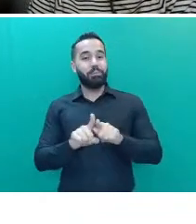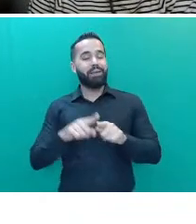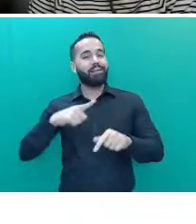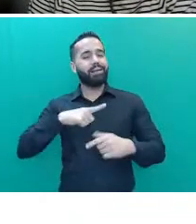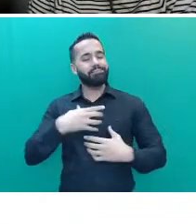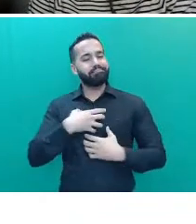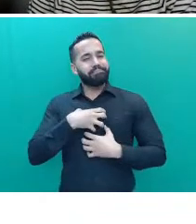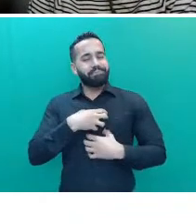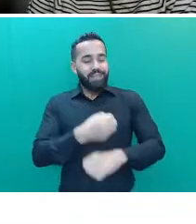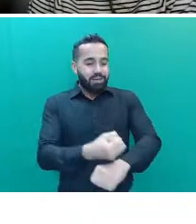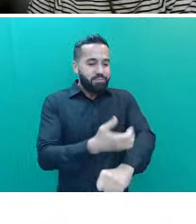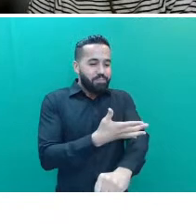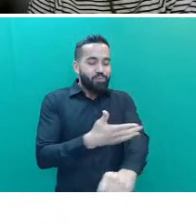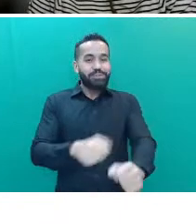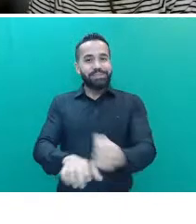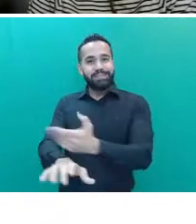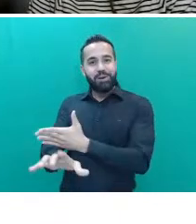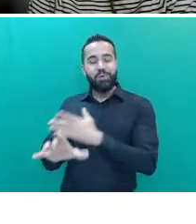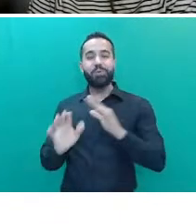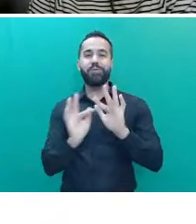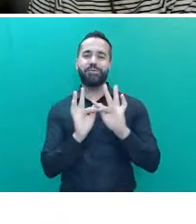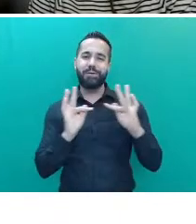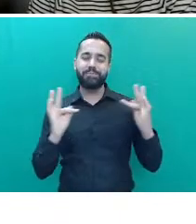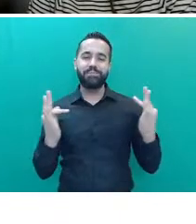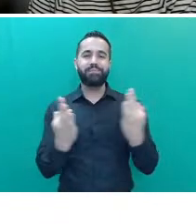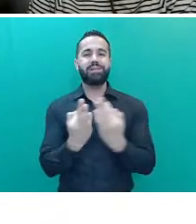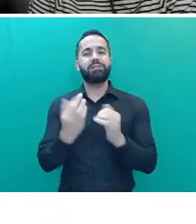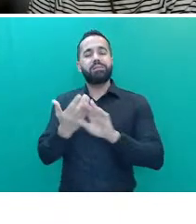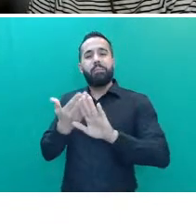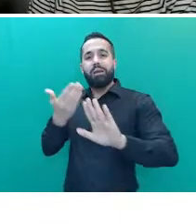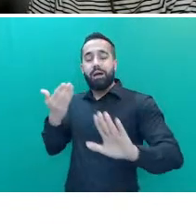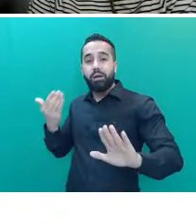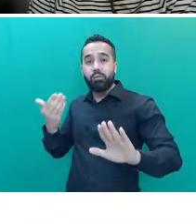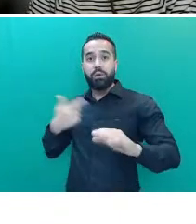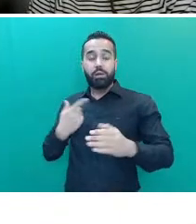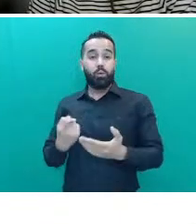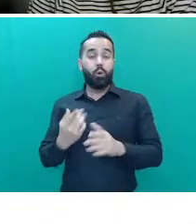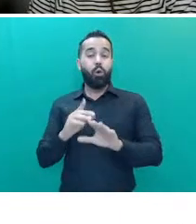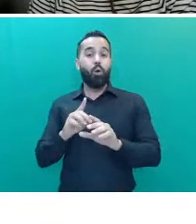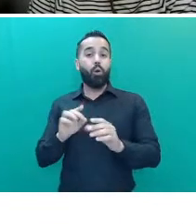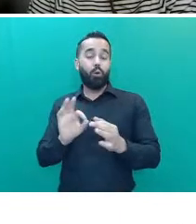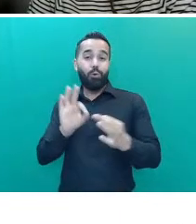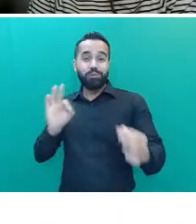de estar longe da minha família. Eu nunca fiquei tanto tempo sem ver meus pais, então quero muito agradecer